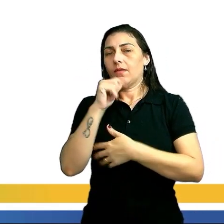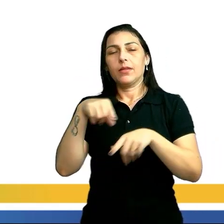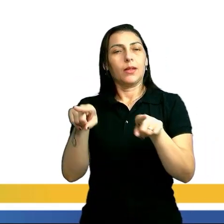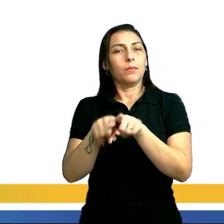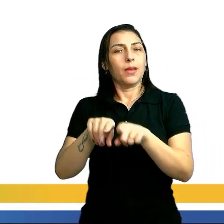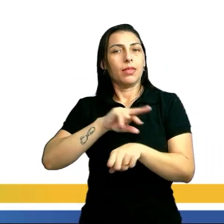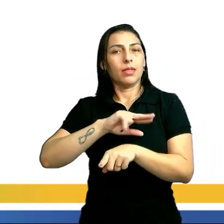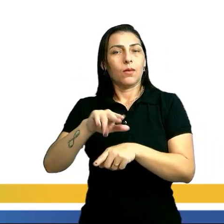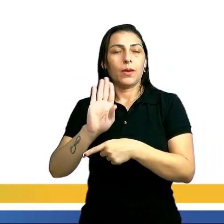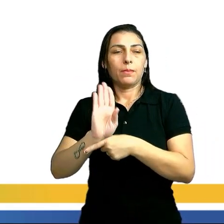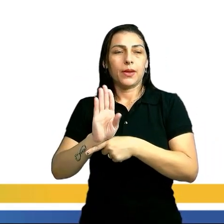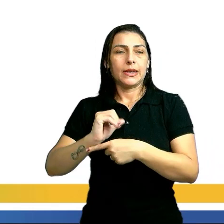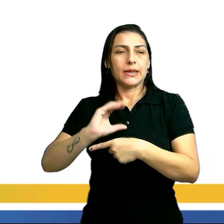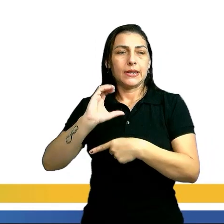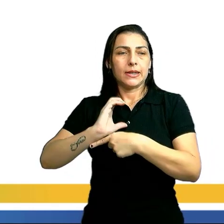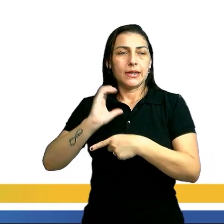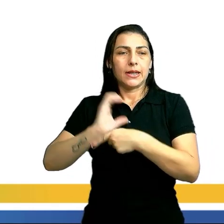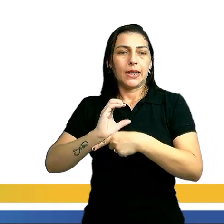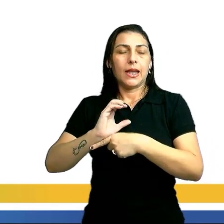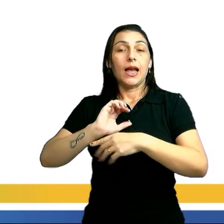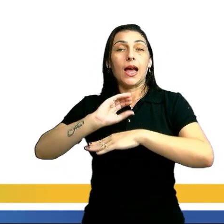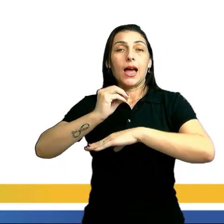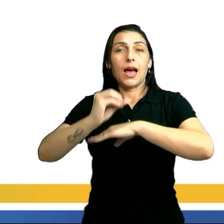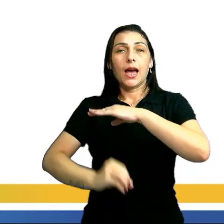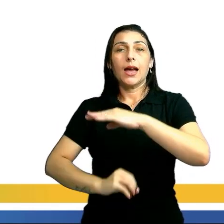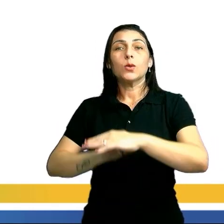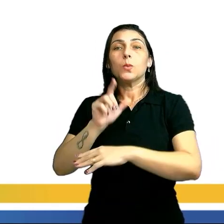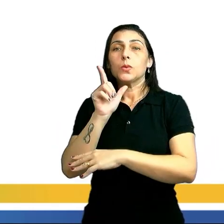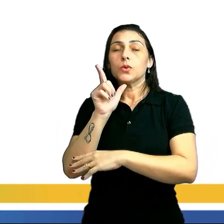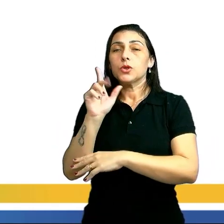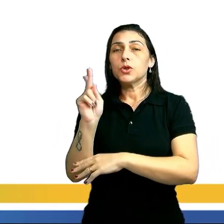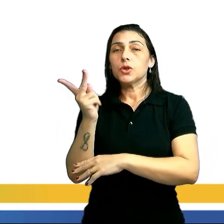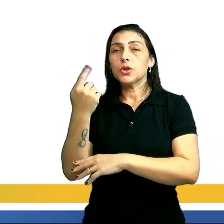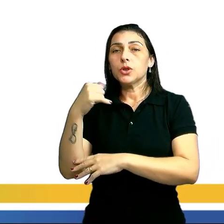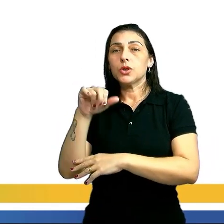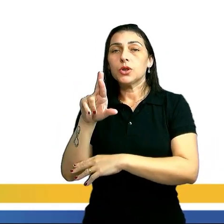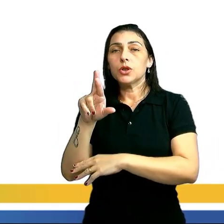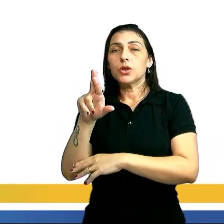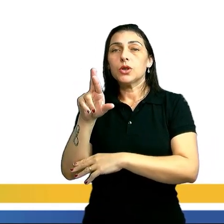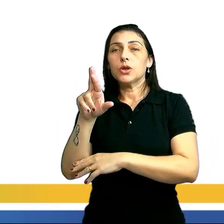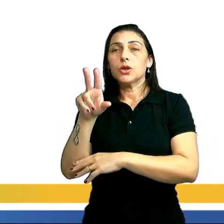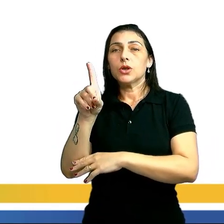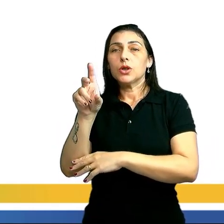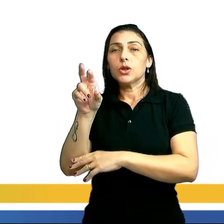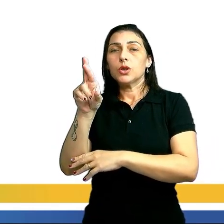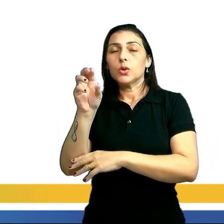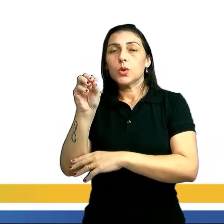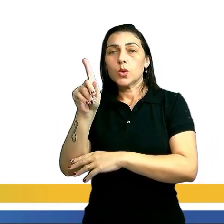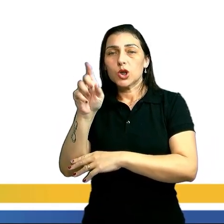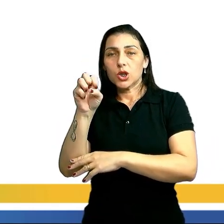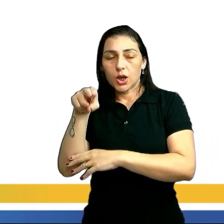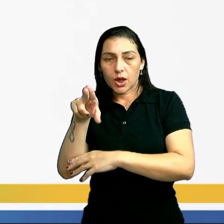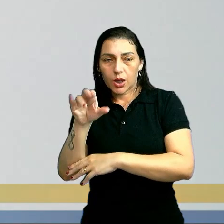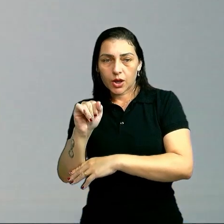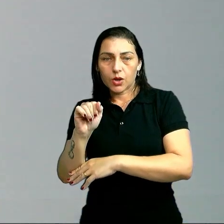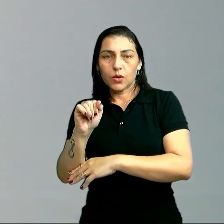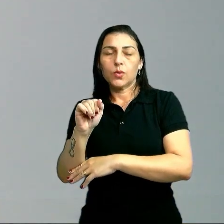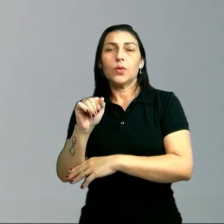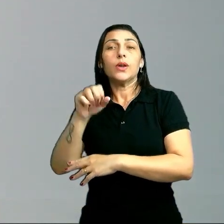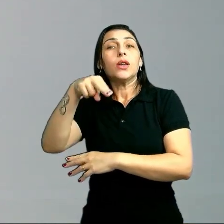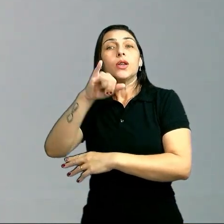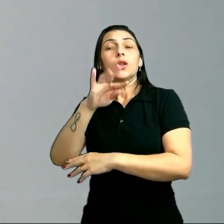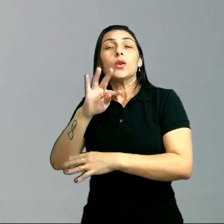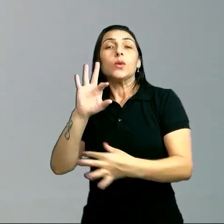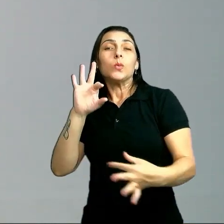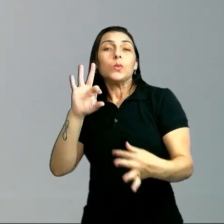ficamos com a B. C, átomos de hidrogênio e nitrogênio que realizam ligações de hidrogênio com a água.